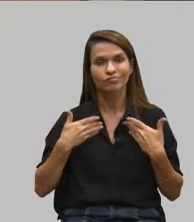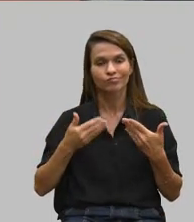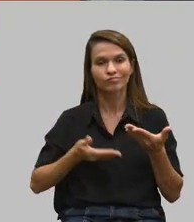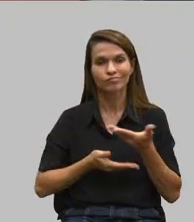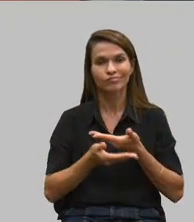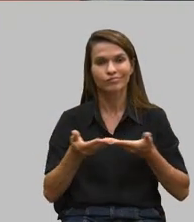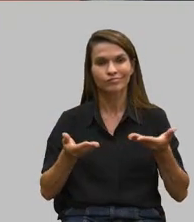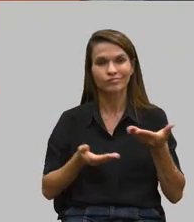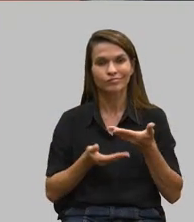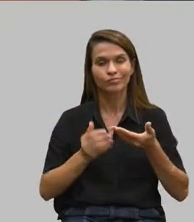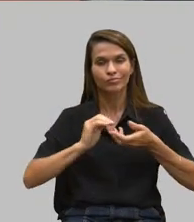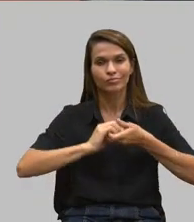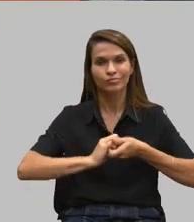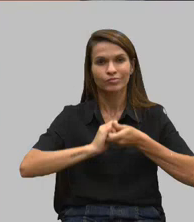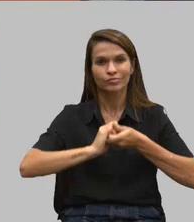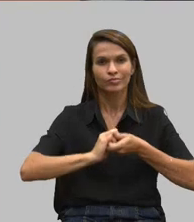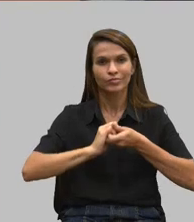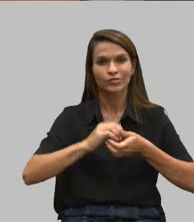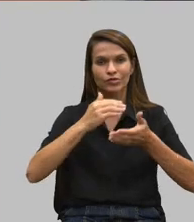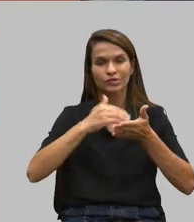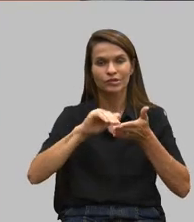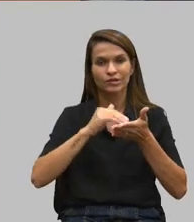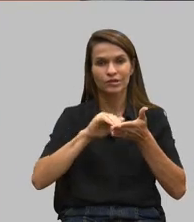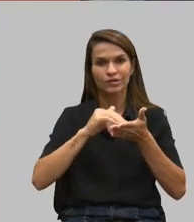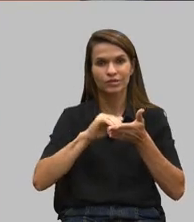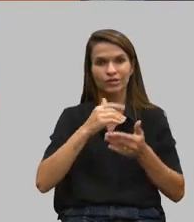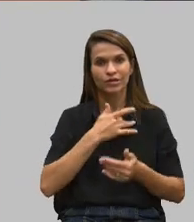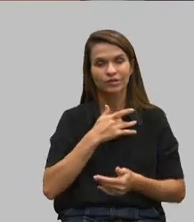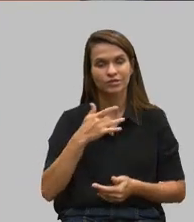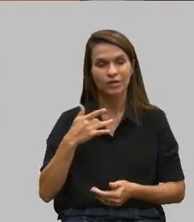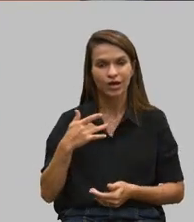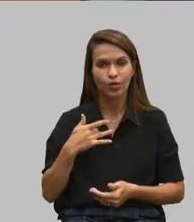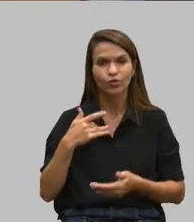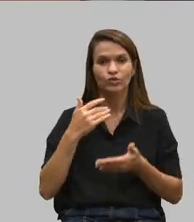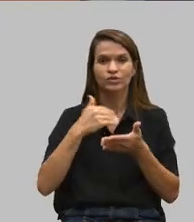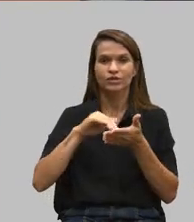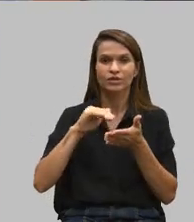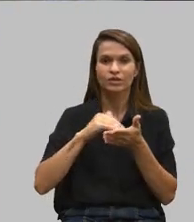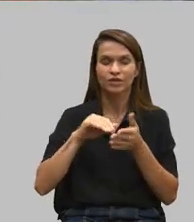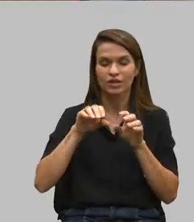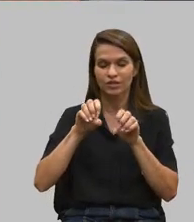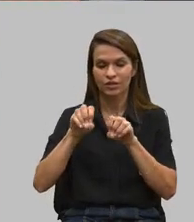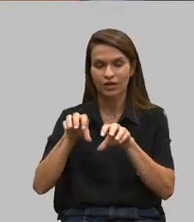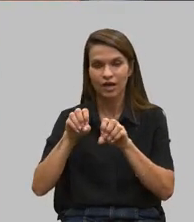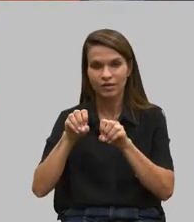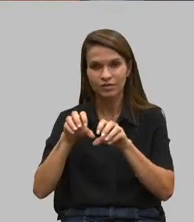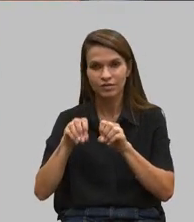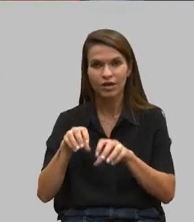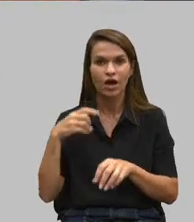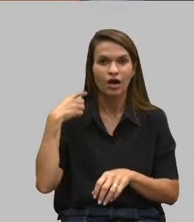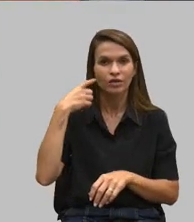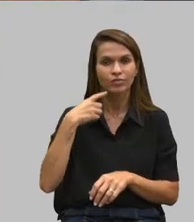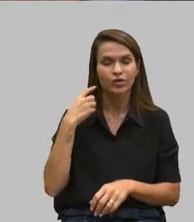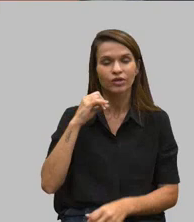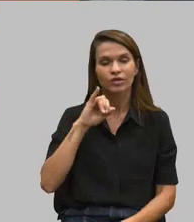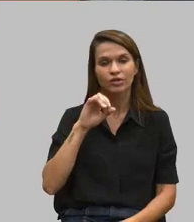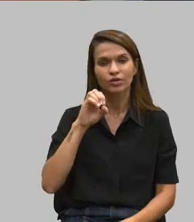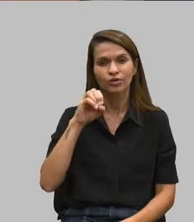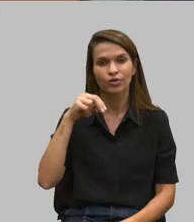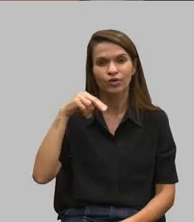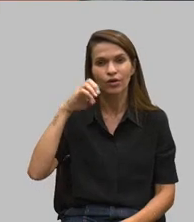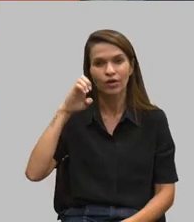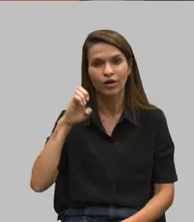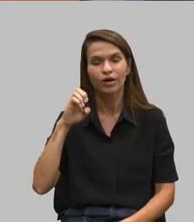né cumprimento o secretário de saúde o secretário de educação a deputada ion Pinheira a